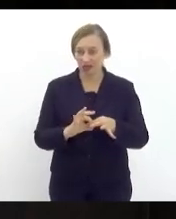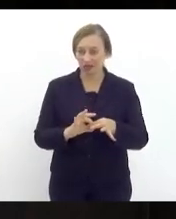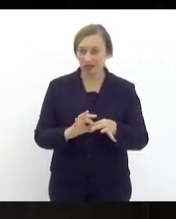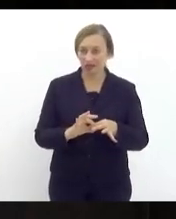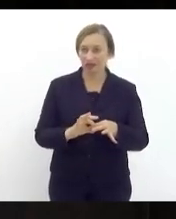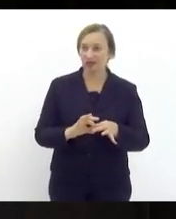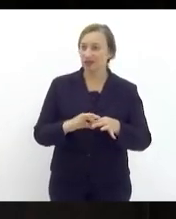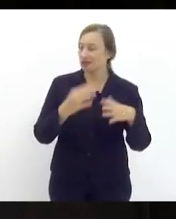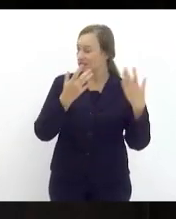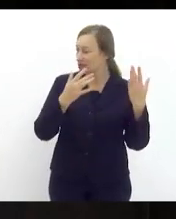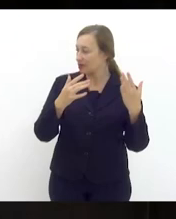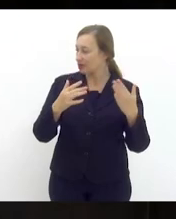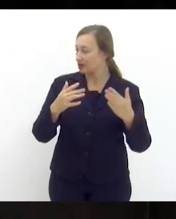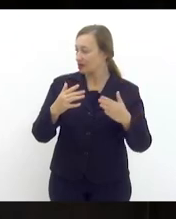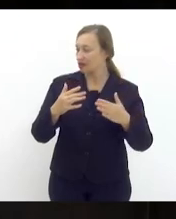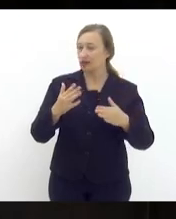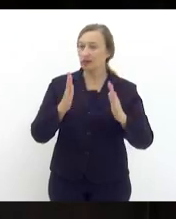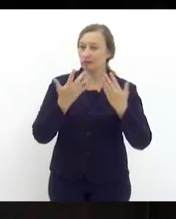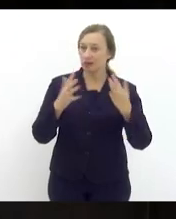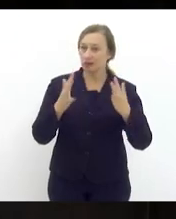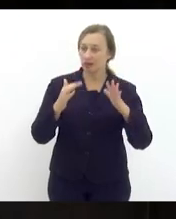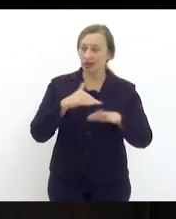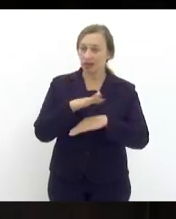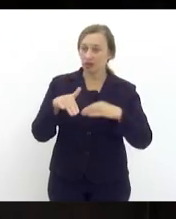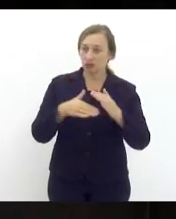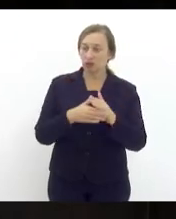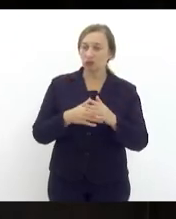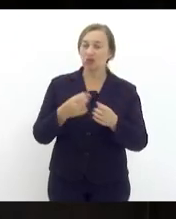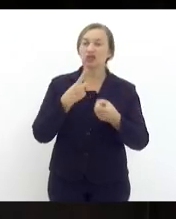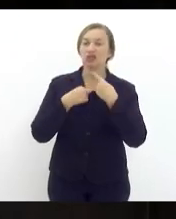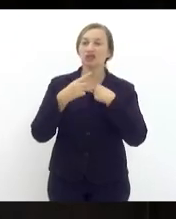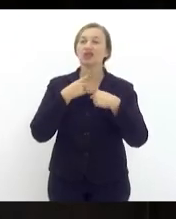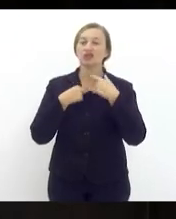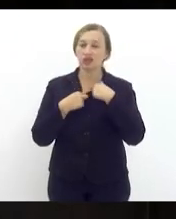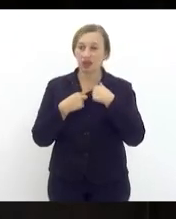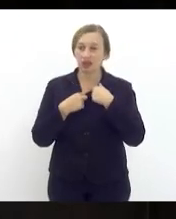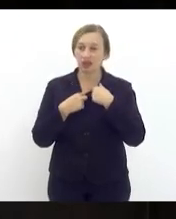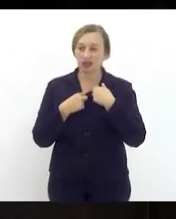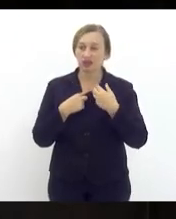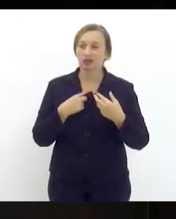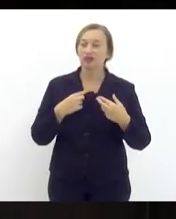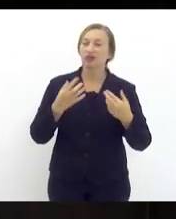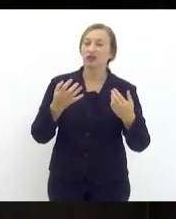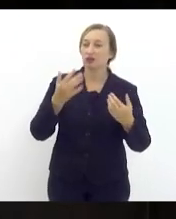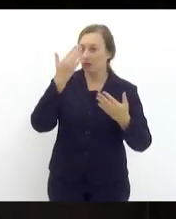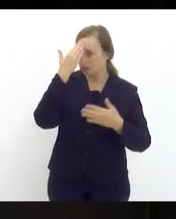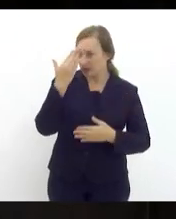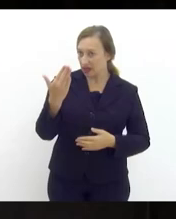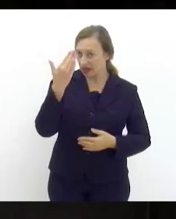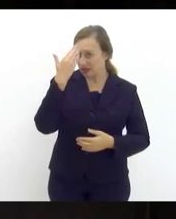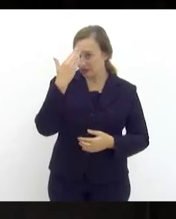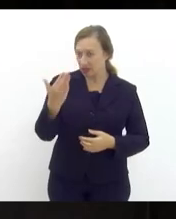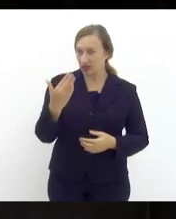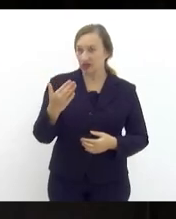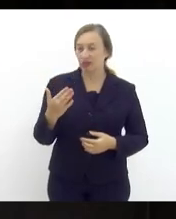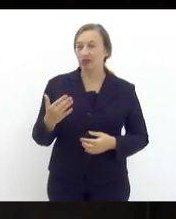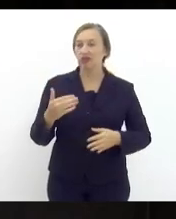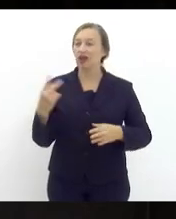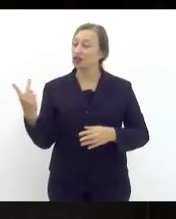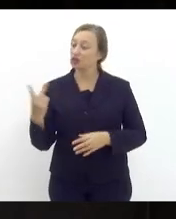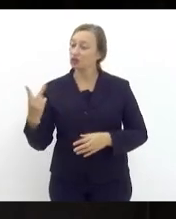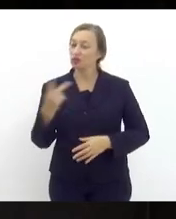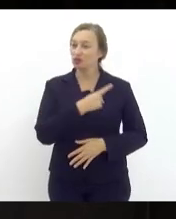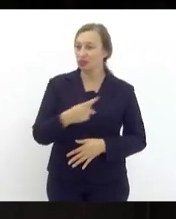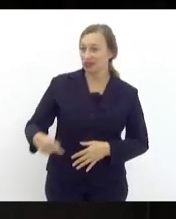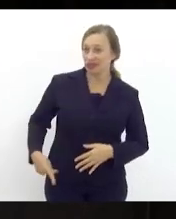exorto a Todas aquelas e aqueles que assim desejarem que assim também eu faço muito obrigado as duas presidentes